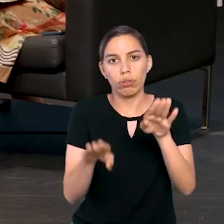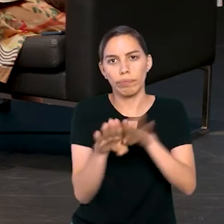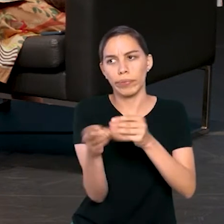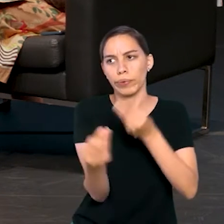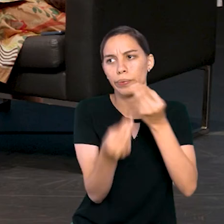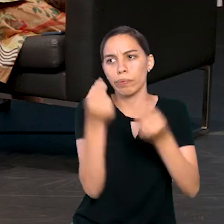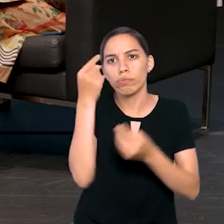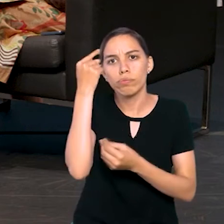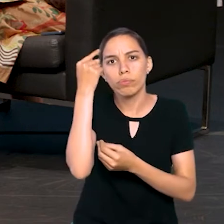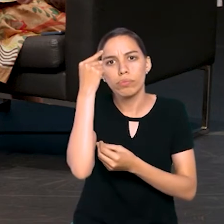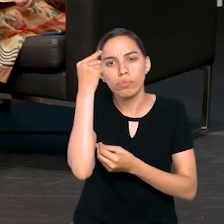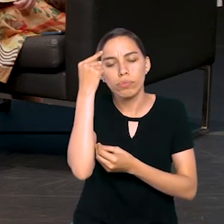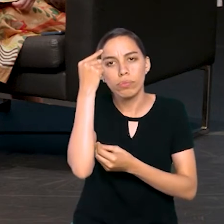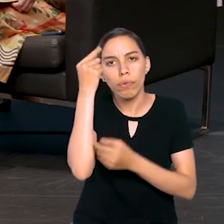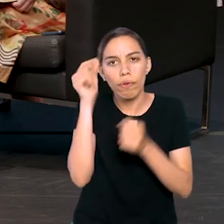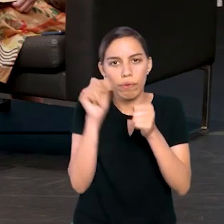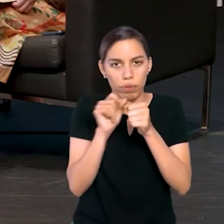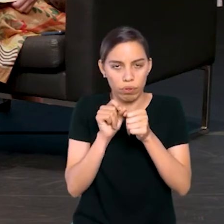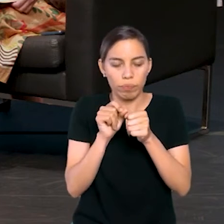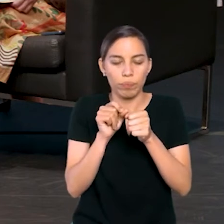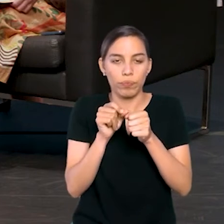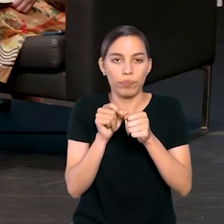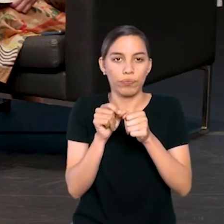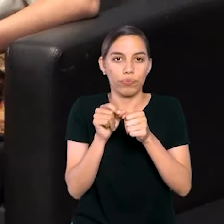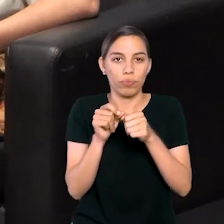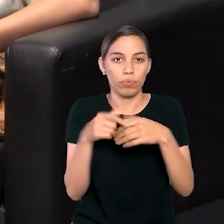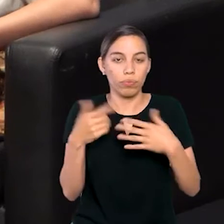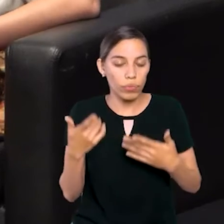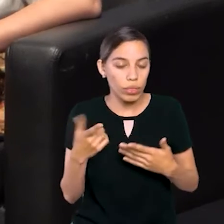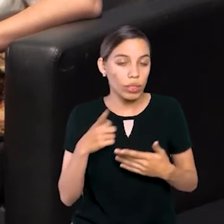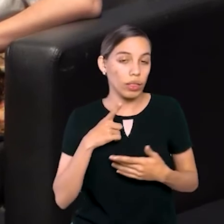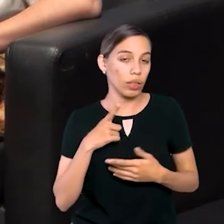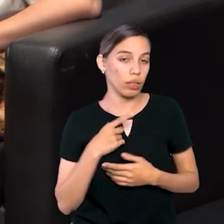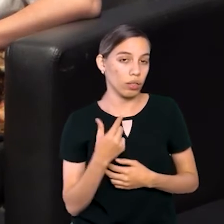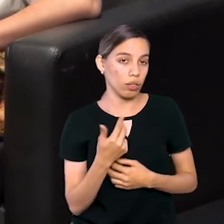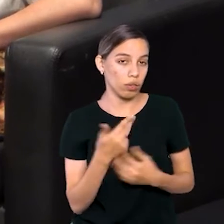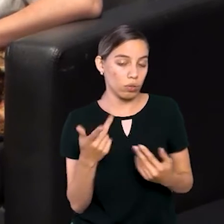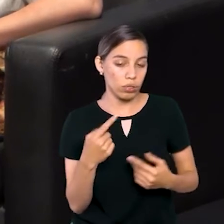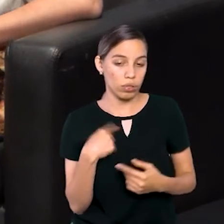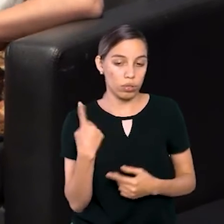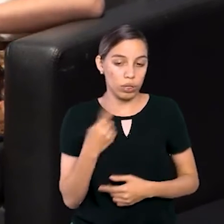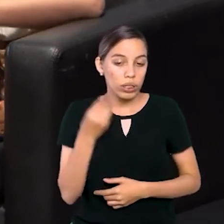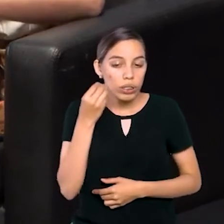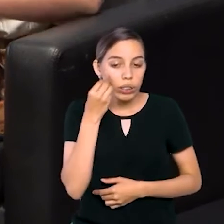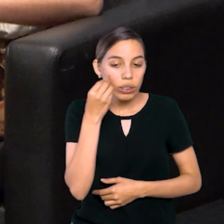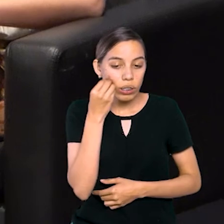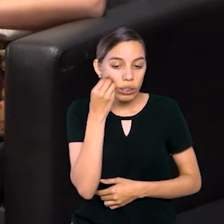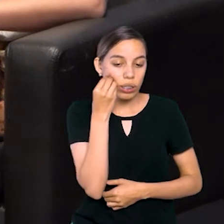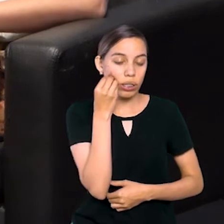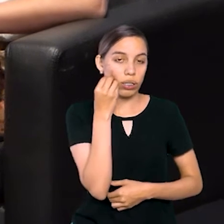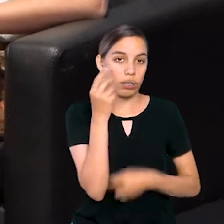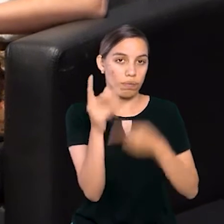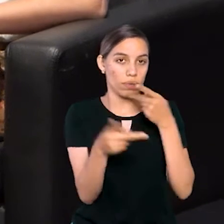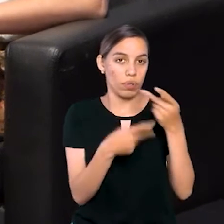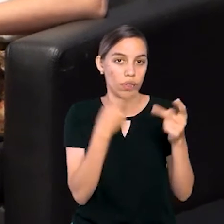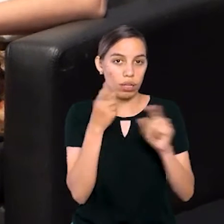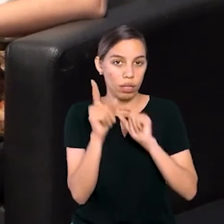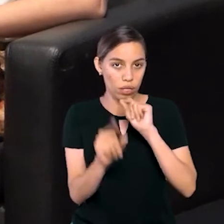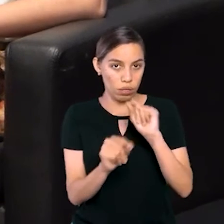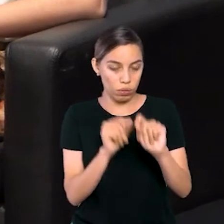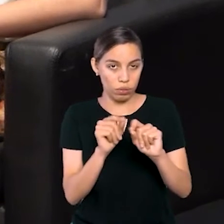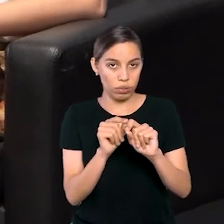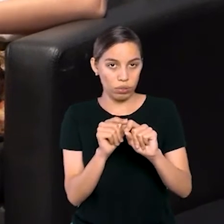né? Então, uma das questões que a gente tem debatido nos últimos tempos é de